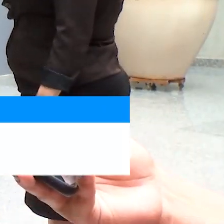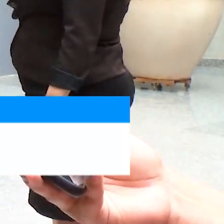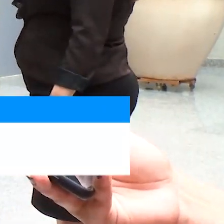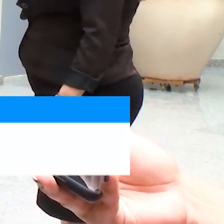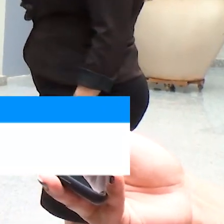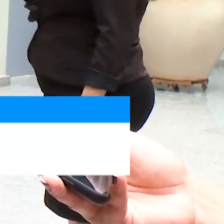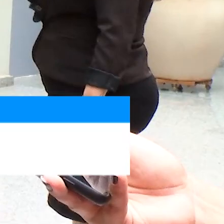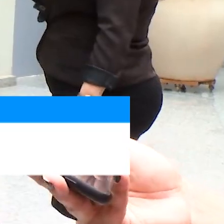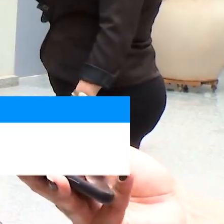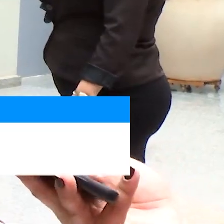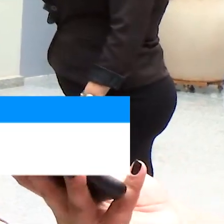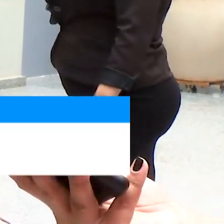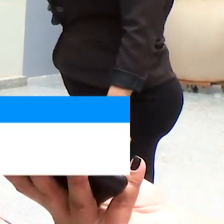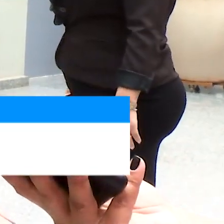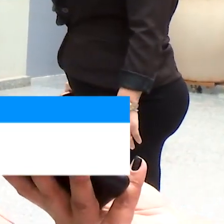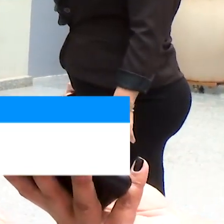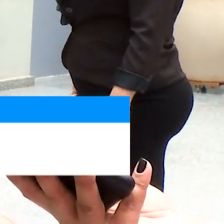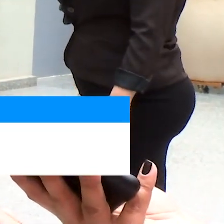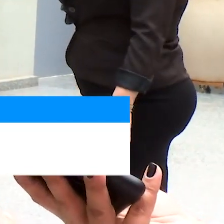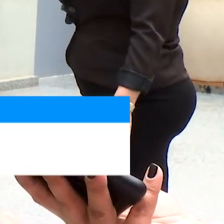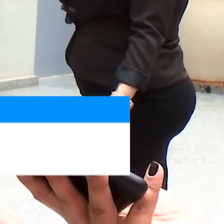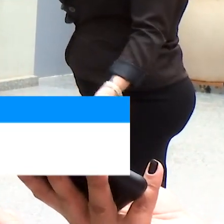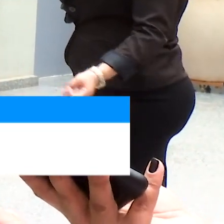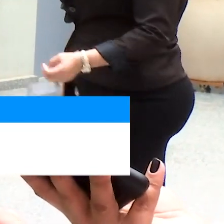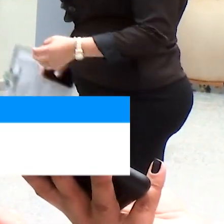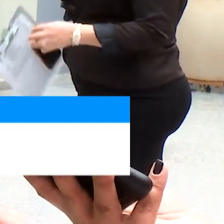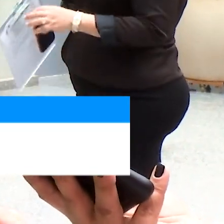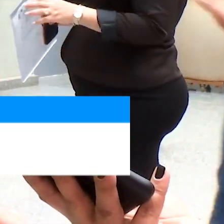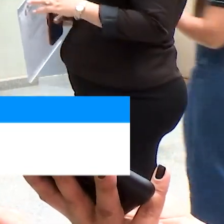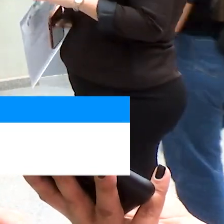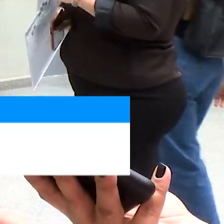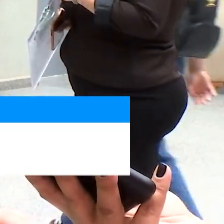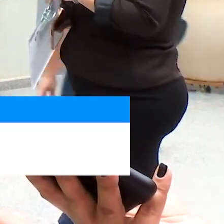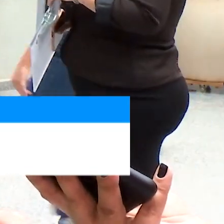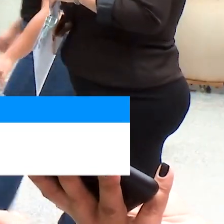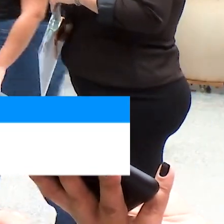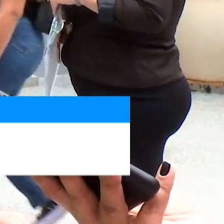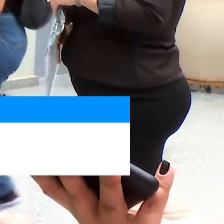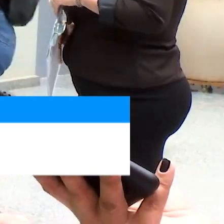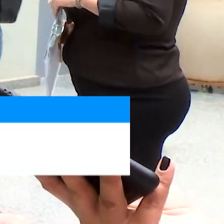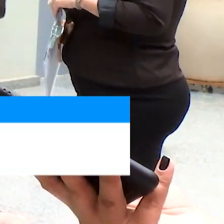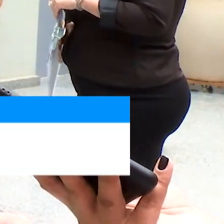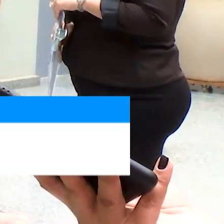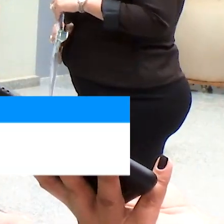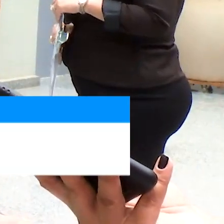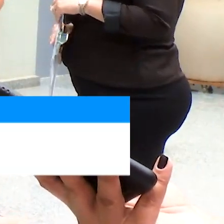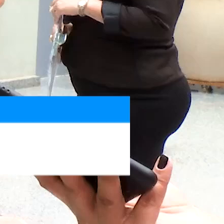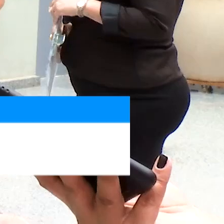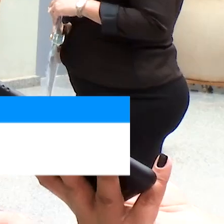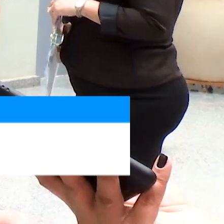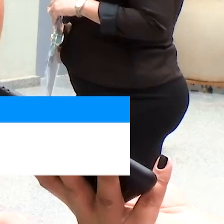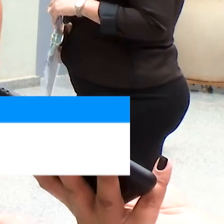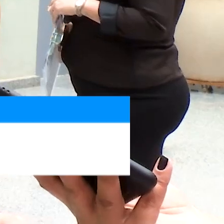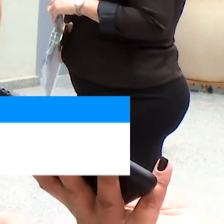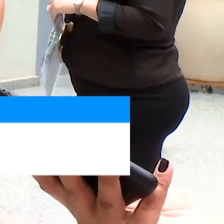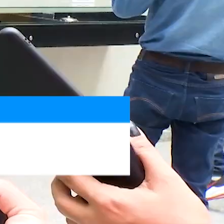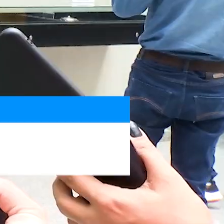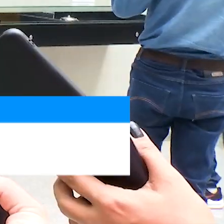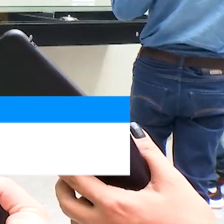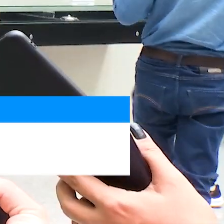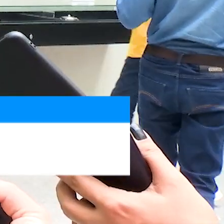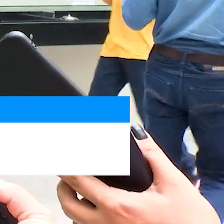E a gente tem um conhecimento tão pequeno sobre, e é muito importante a gente conhecer. E eu pretendo depois sair daqui e passar o conhecimento para os meus